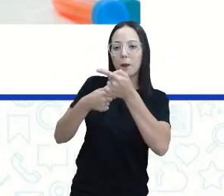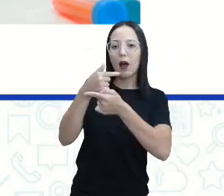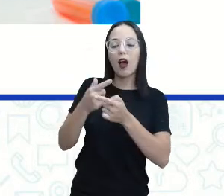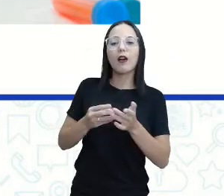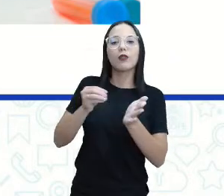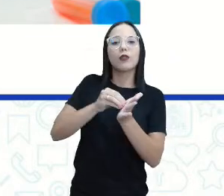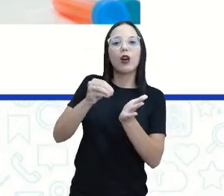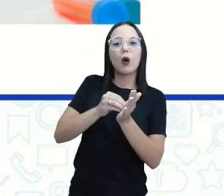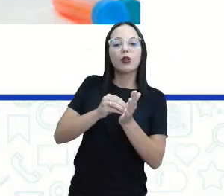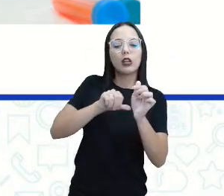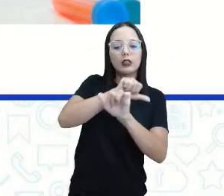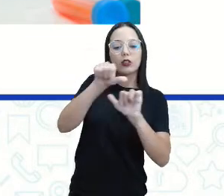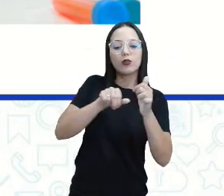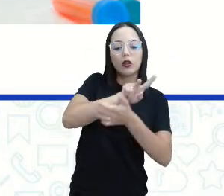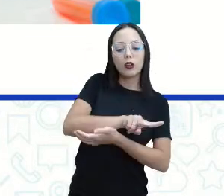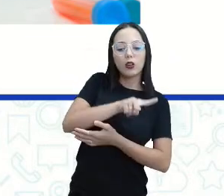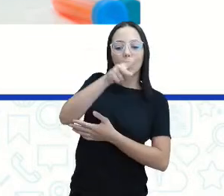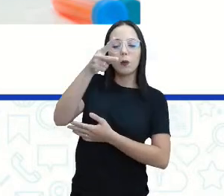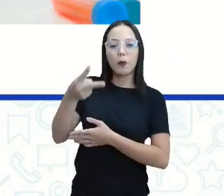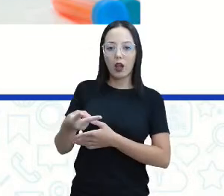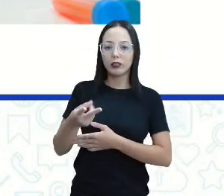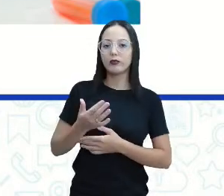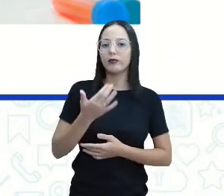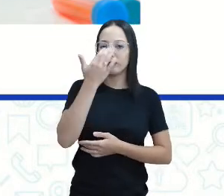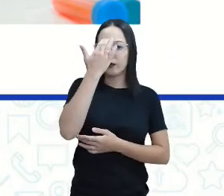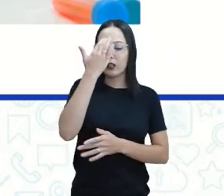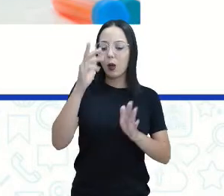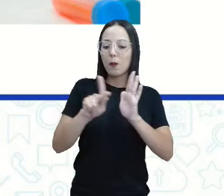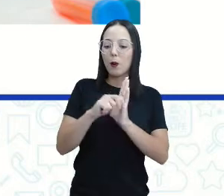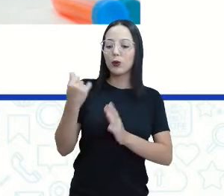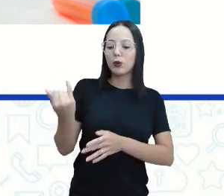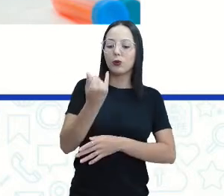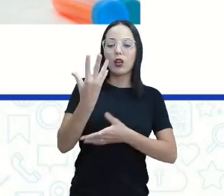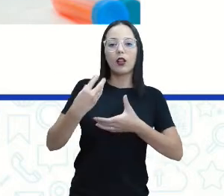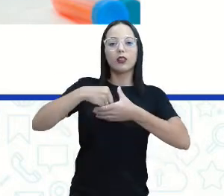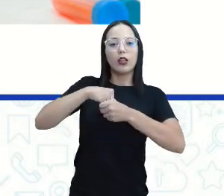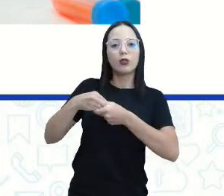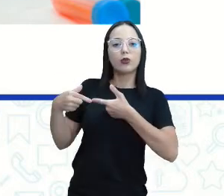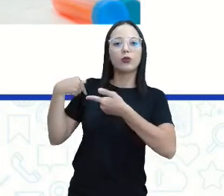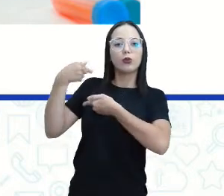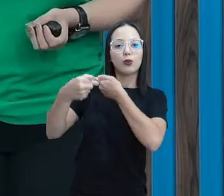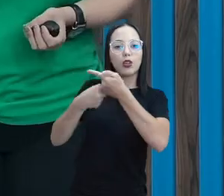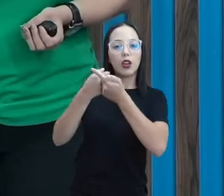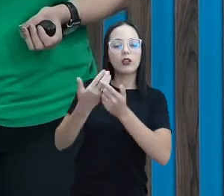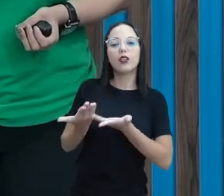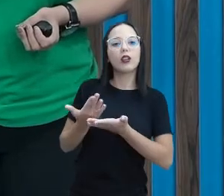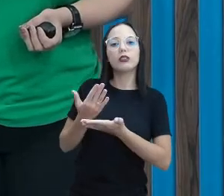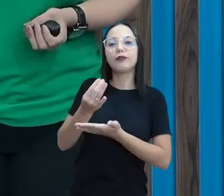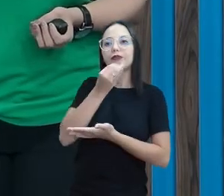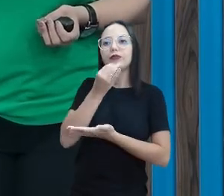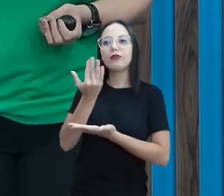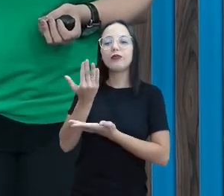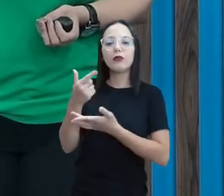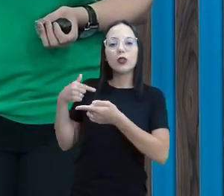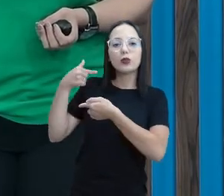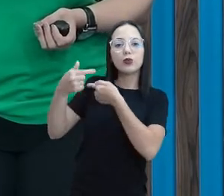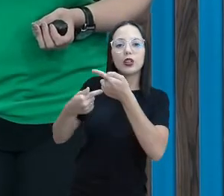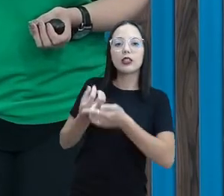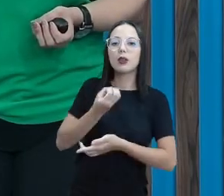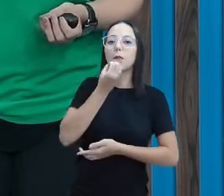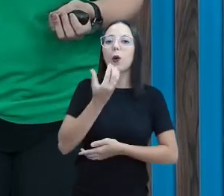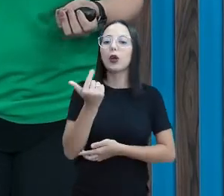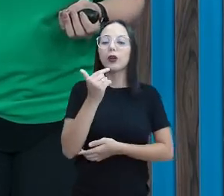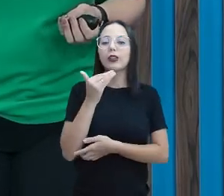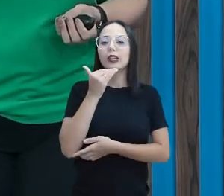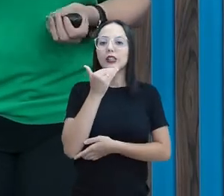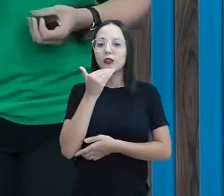ausentes, transferir, né, uma versão funcional do gene, ou seja, um gene bom, né, sem